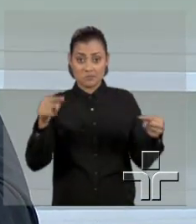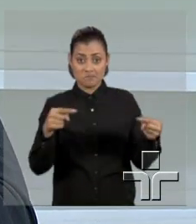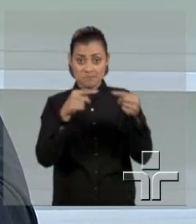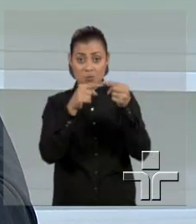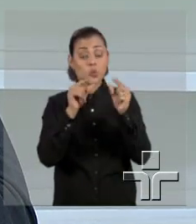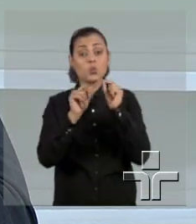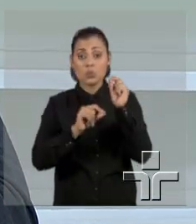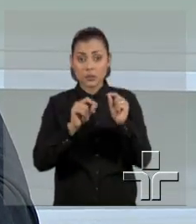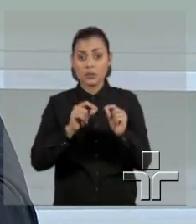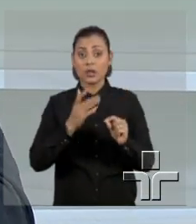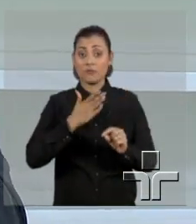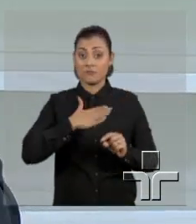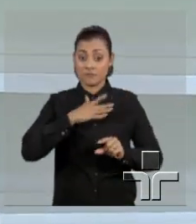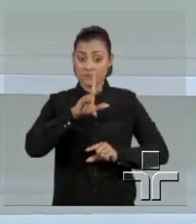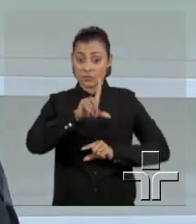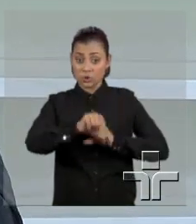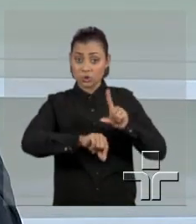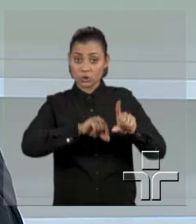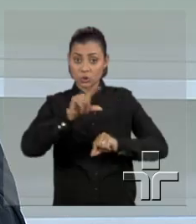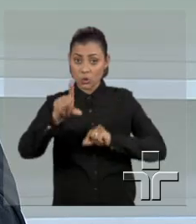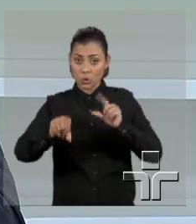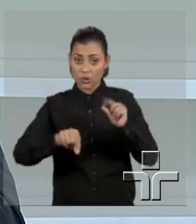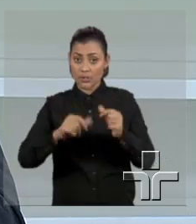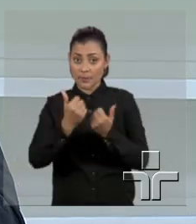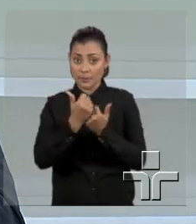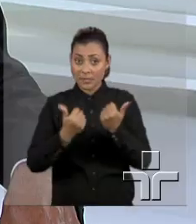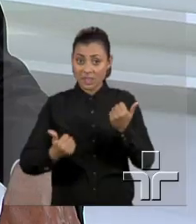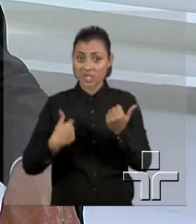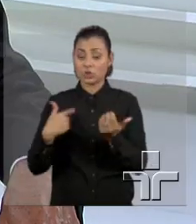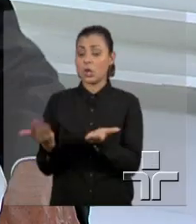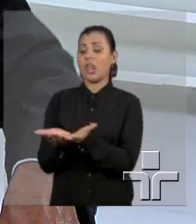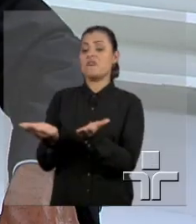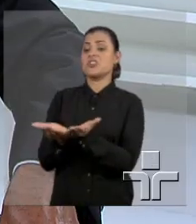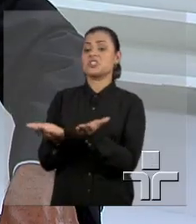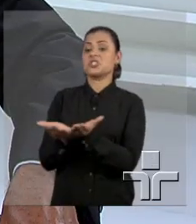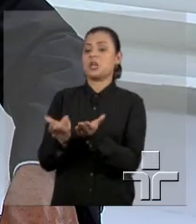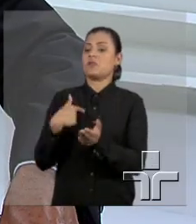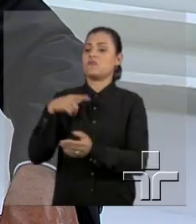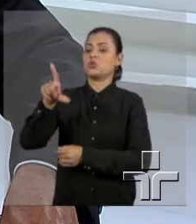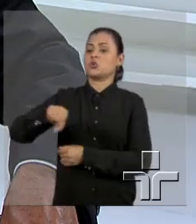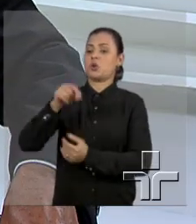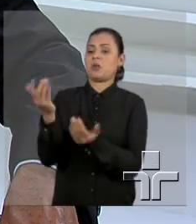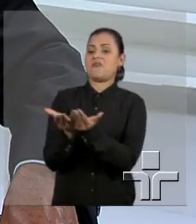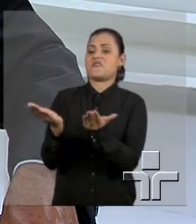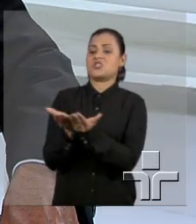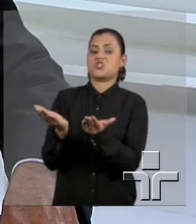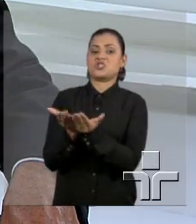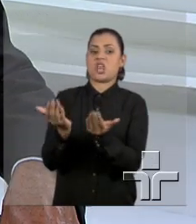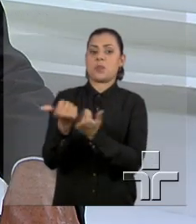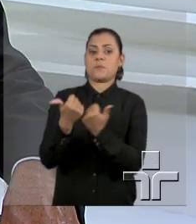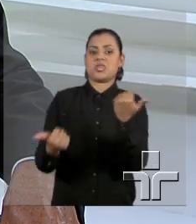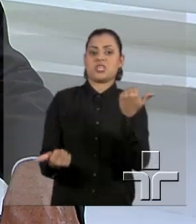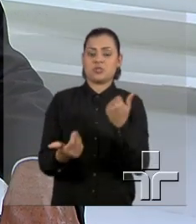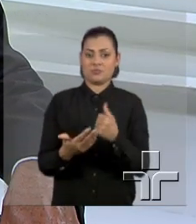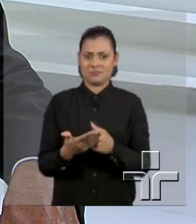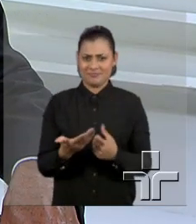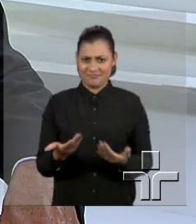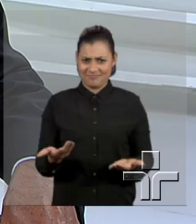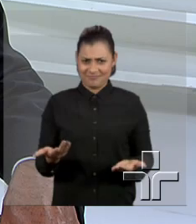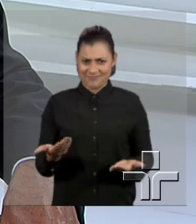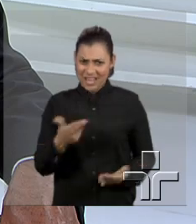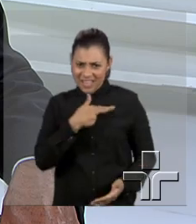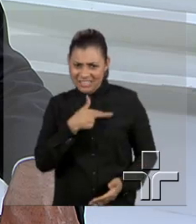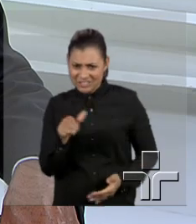ele vai escolher um ministro terrivelmente evangélico, né, ele deixou claro ali que o principal critério para a escolha do ministro será o fato